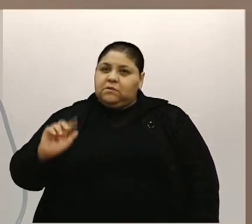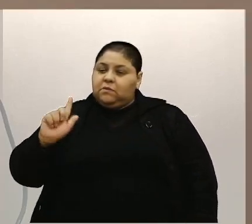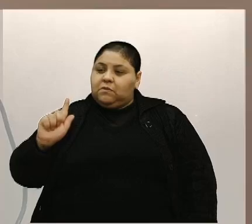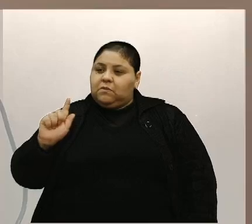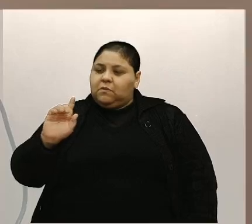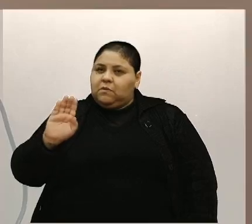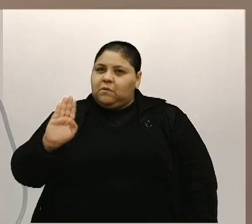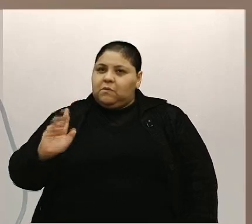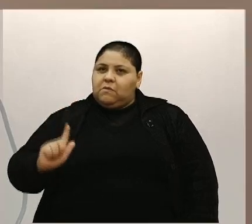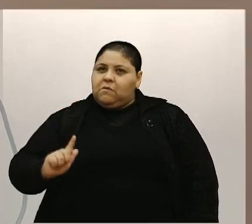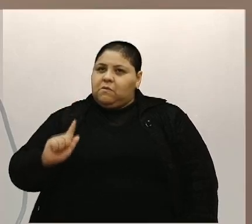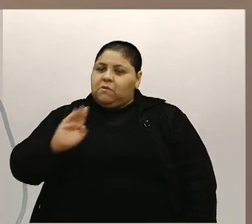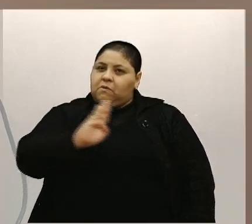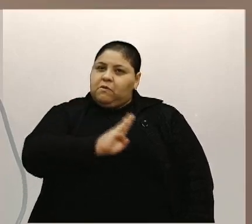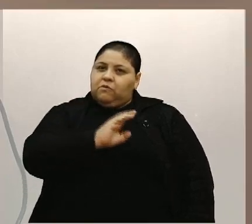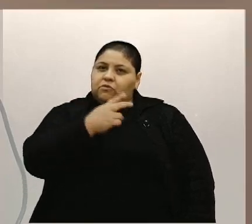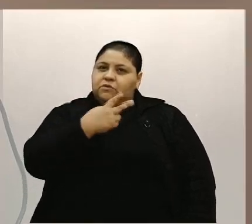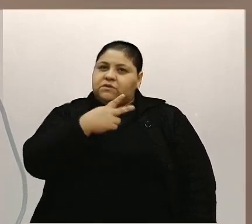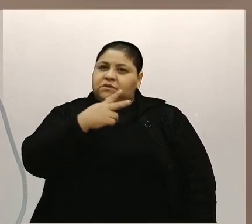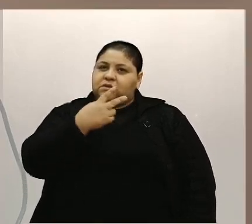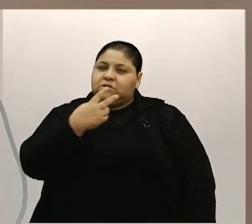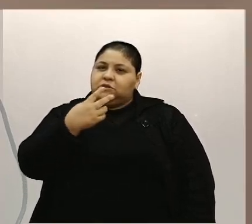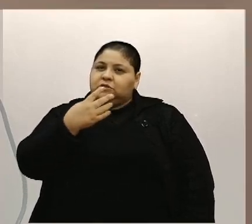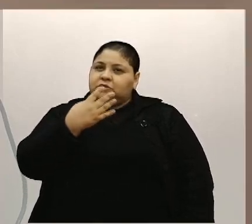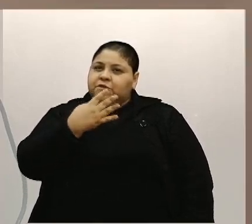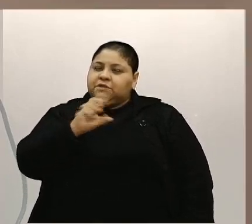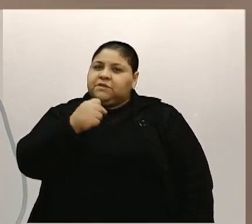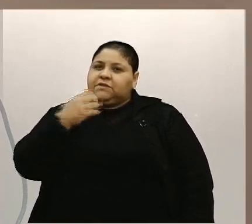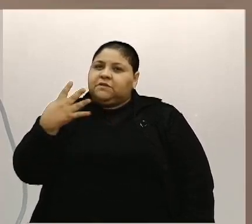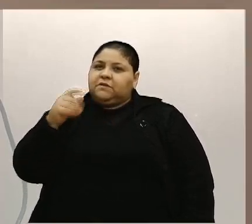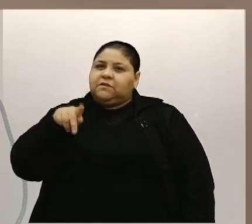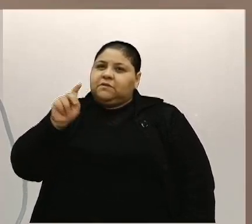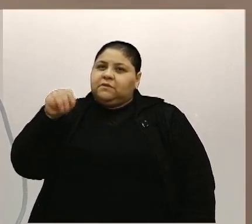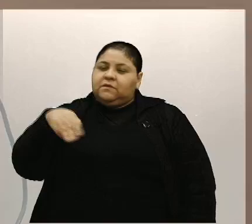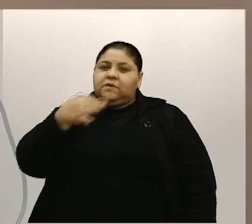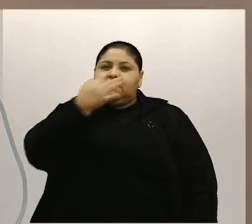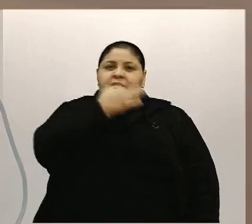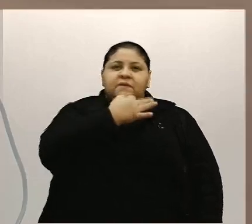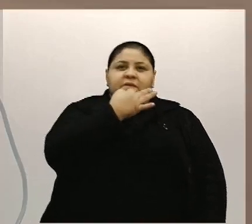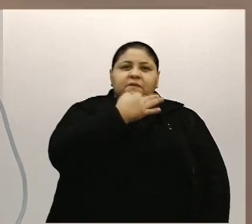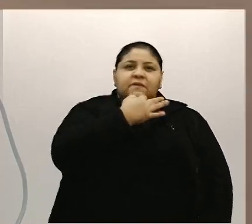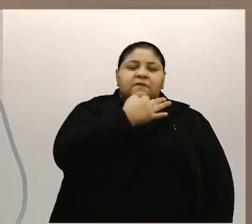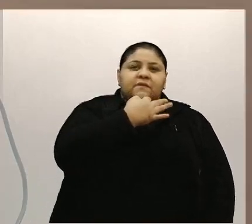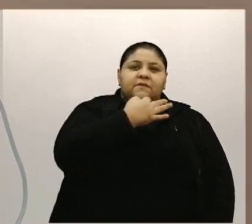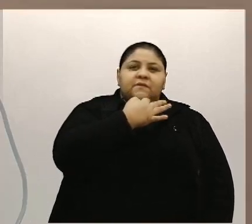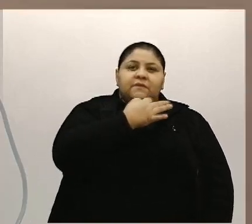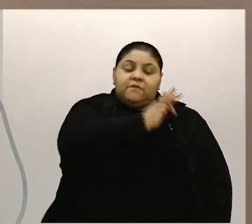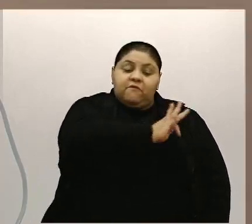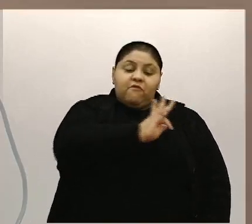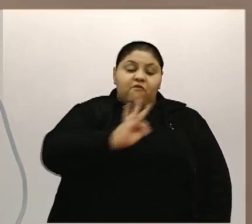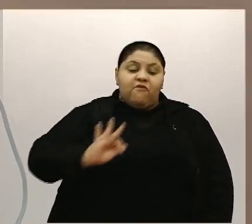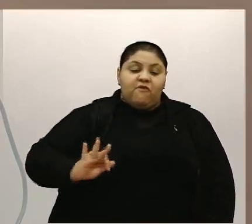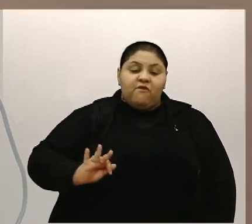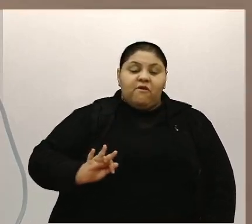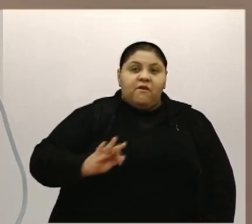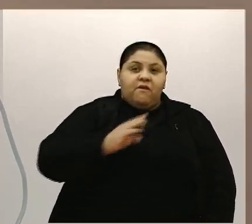274 quilômetros quadrados. Caxias tem 360, Farroupilha